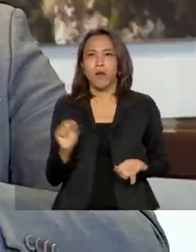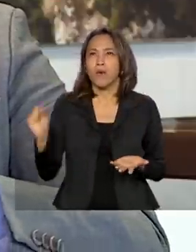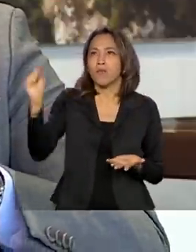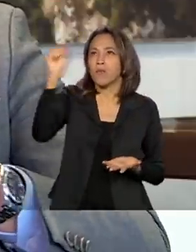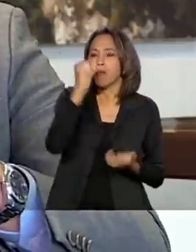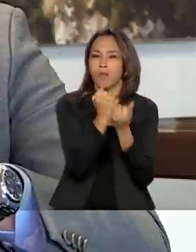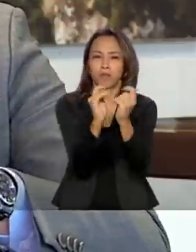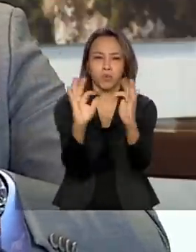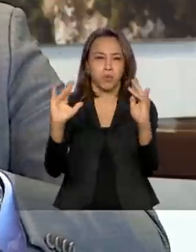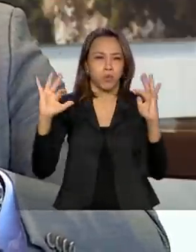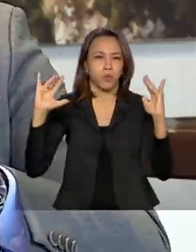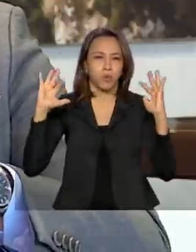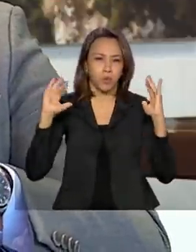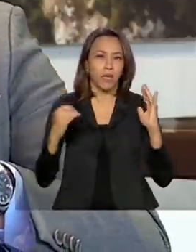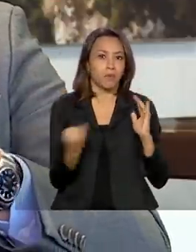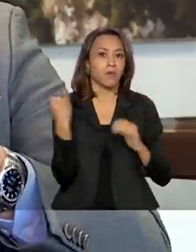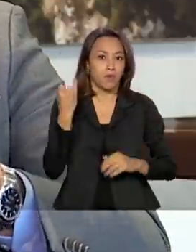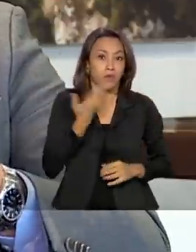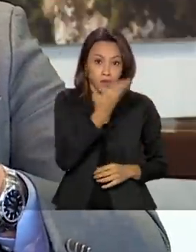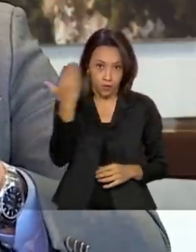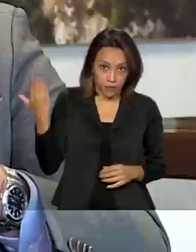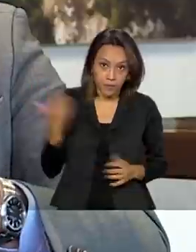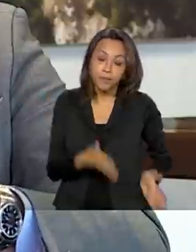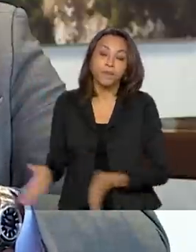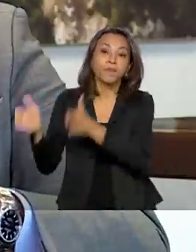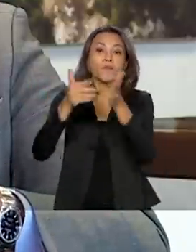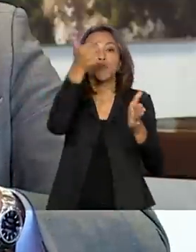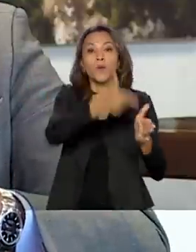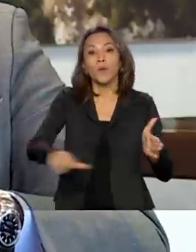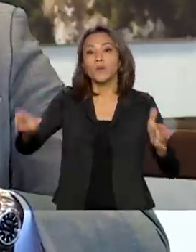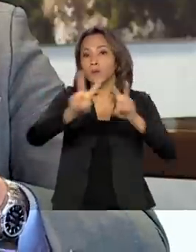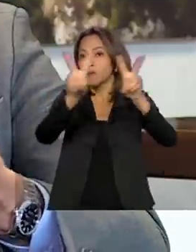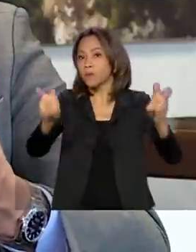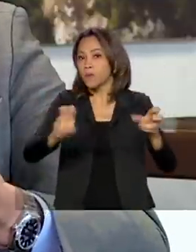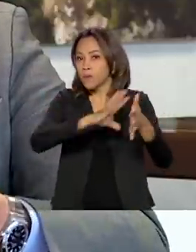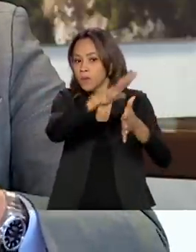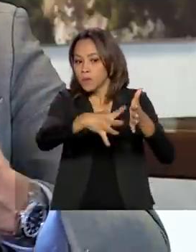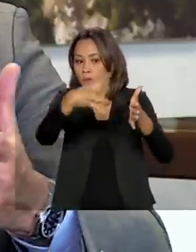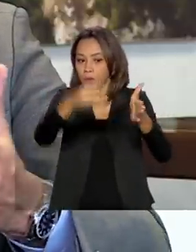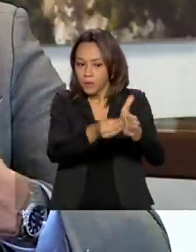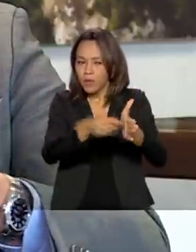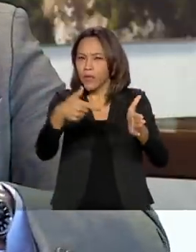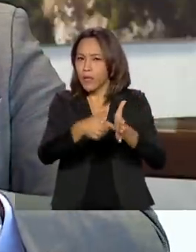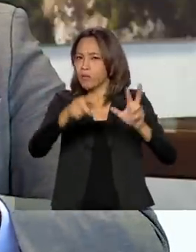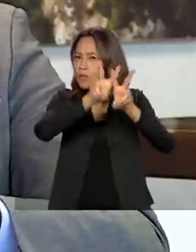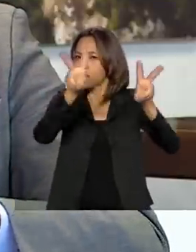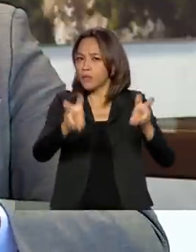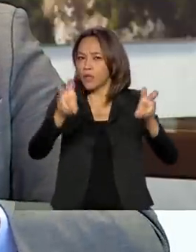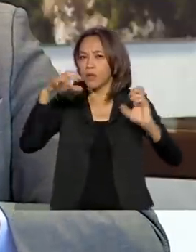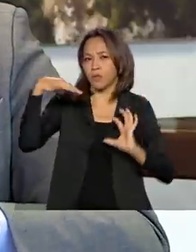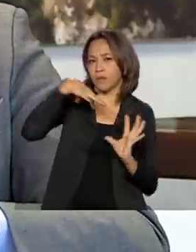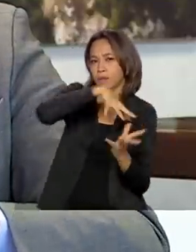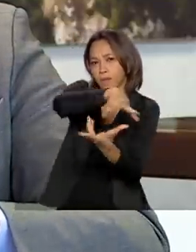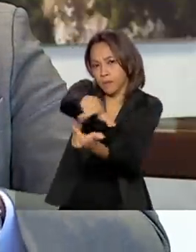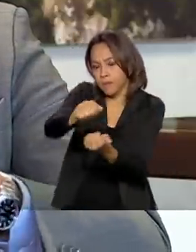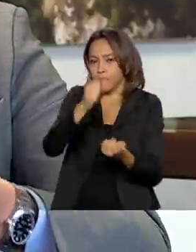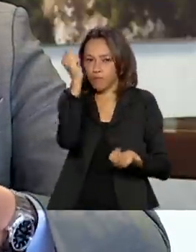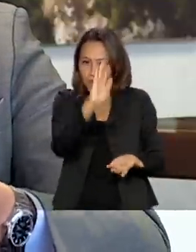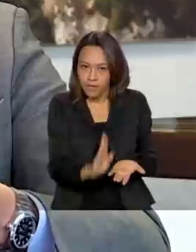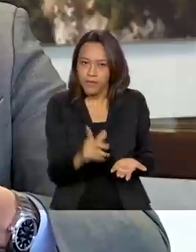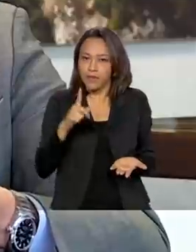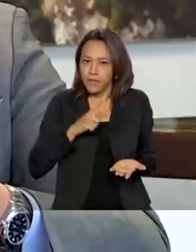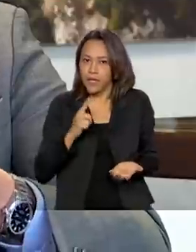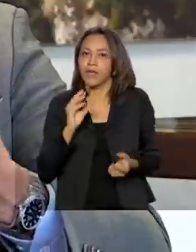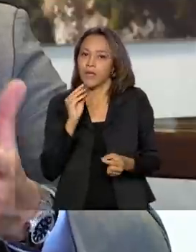questão de extrema importância. A Amazônia, que é um tema internacional, o Brasil tem a Amazônia muito